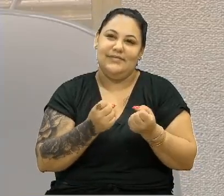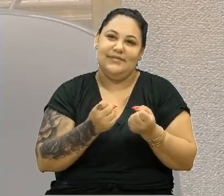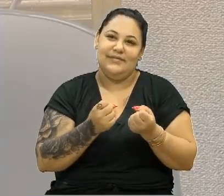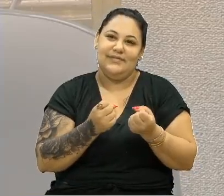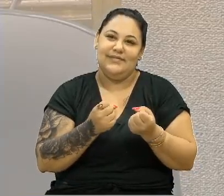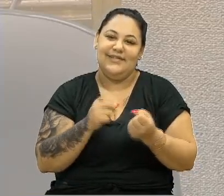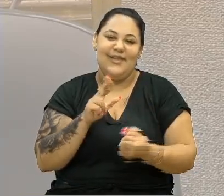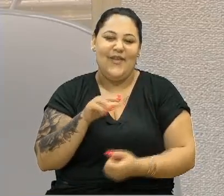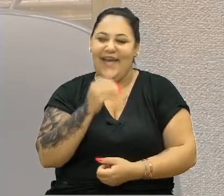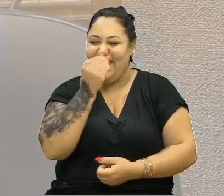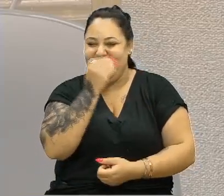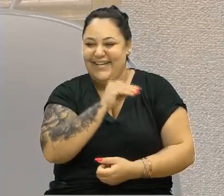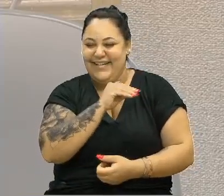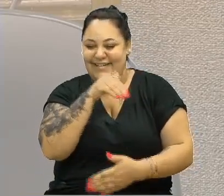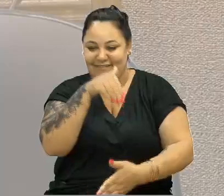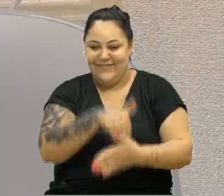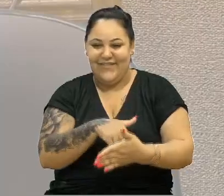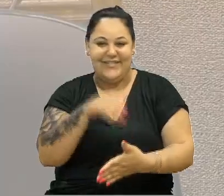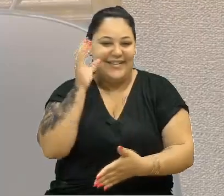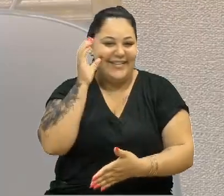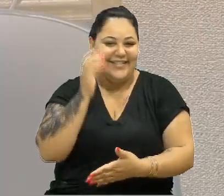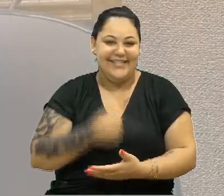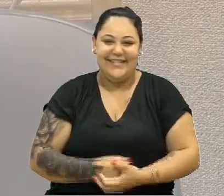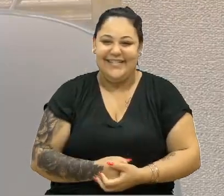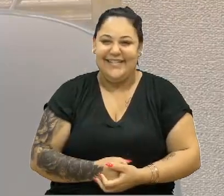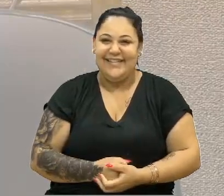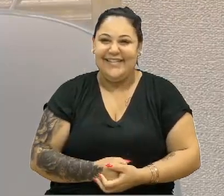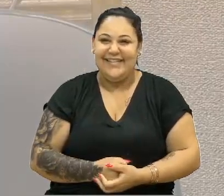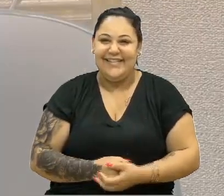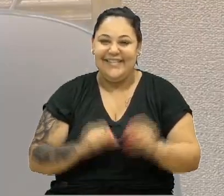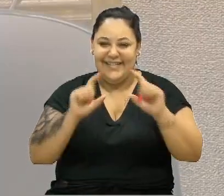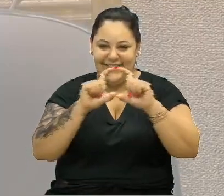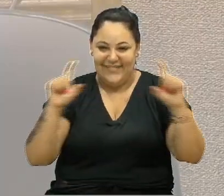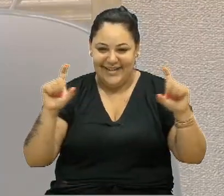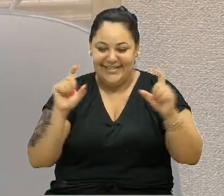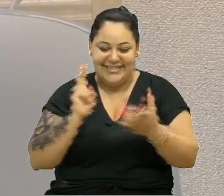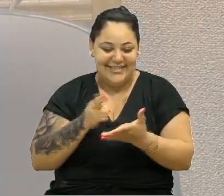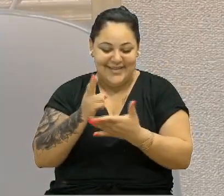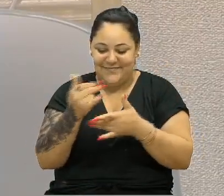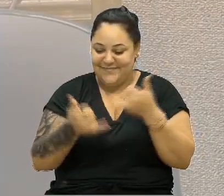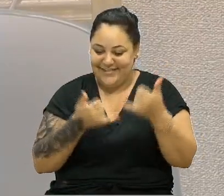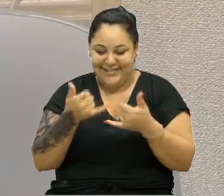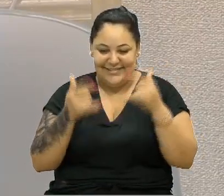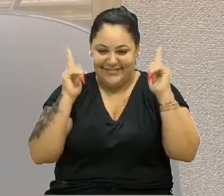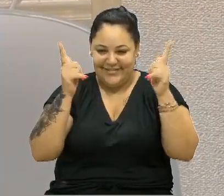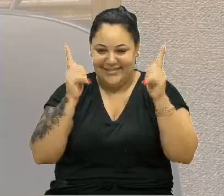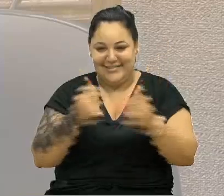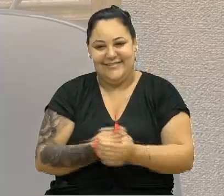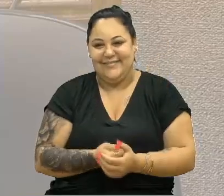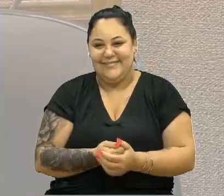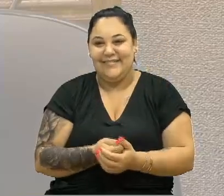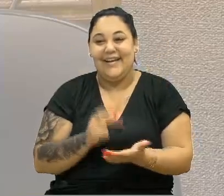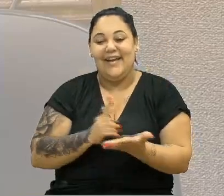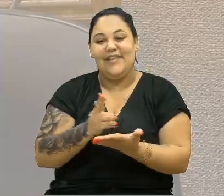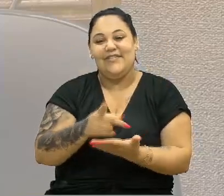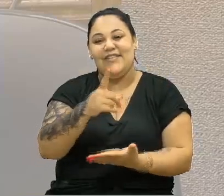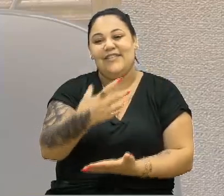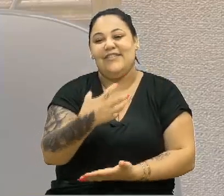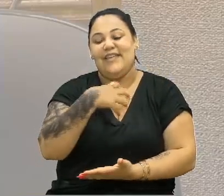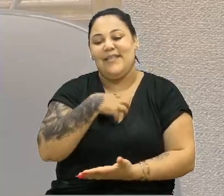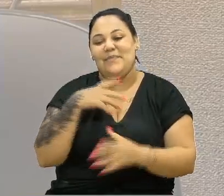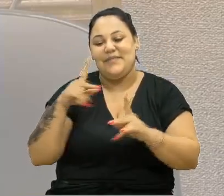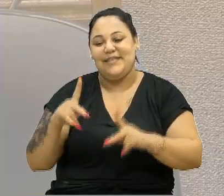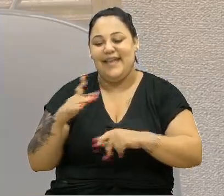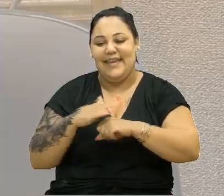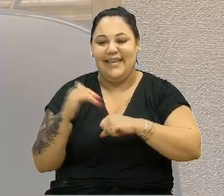Cadore, né, teu slogan, né, sempre bem humorado. É isso aí, continue sendo essa pessoa querida que és